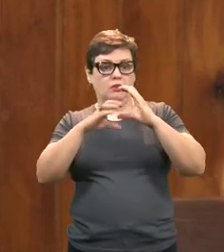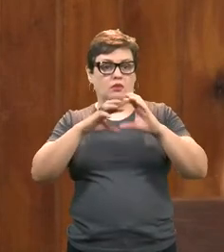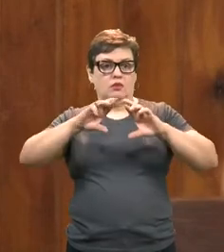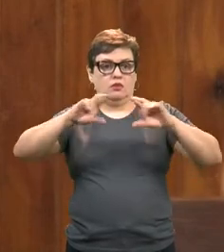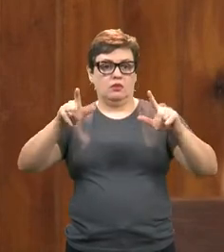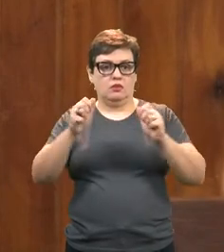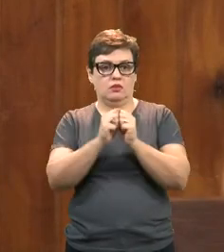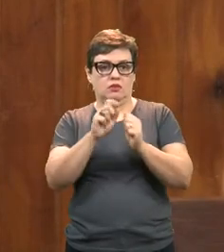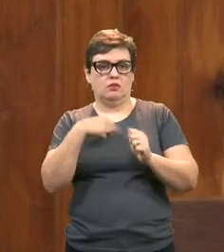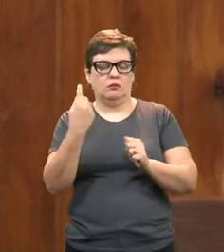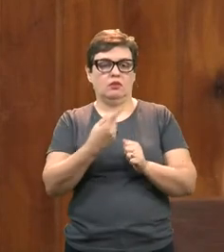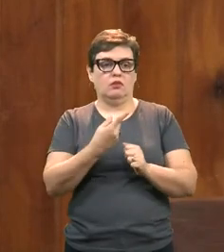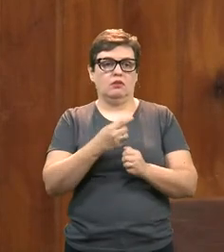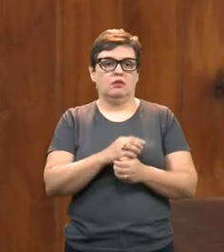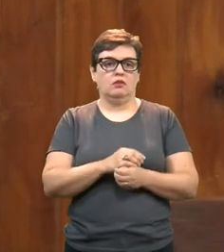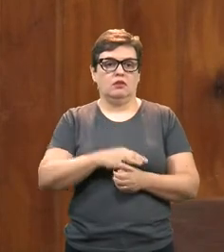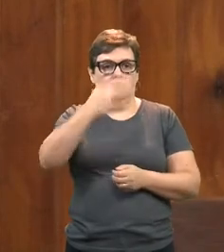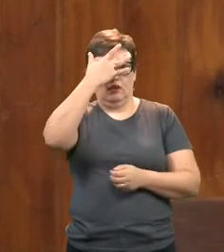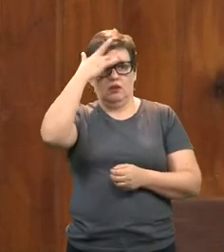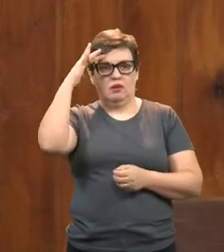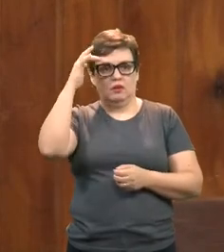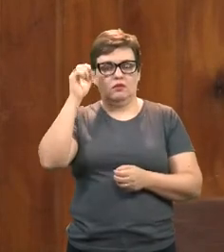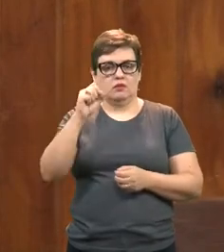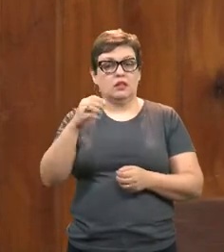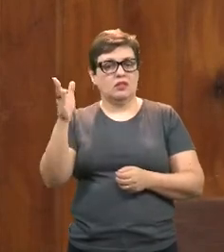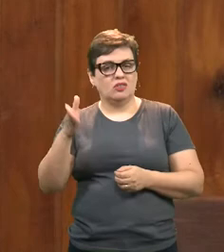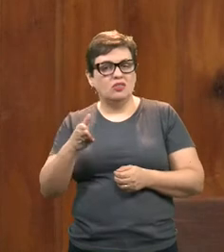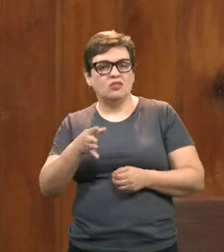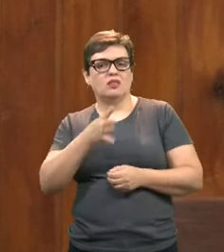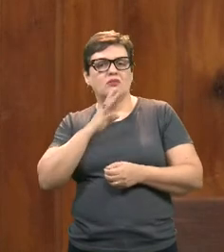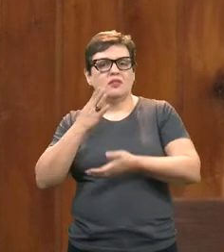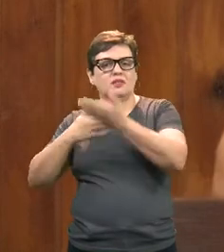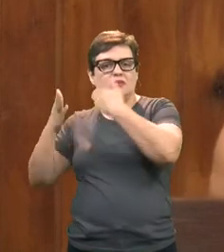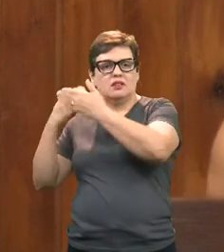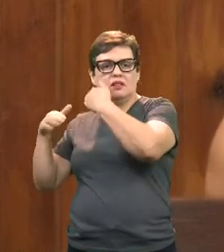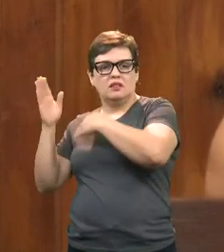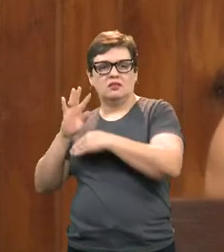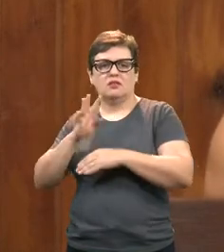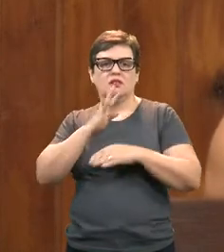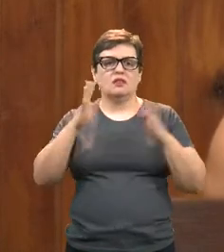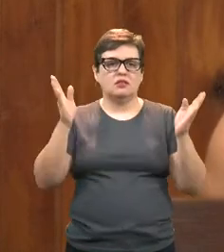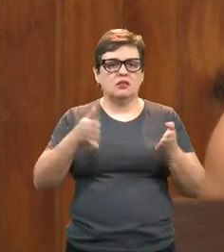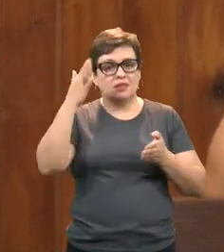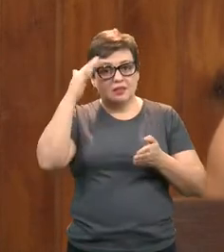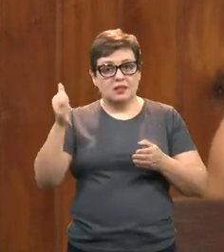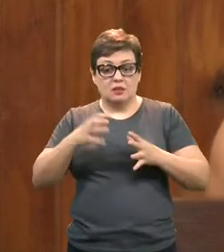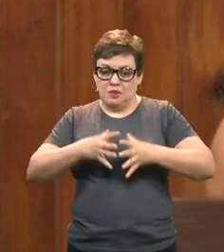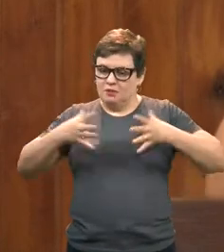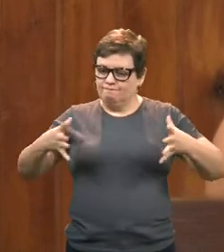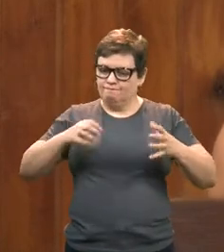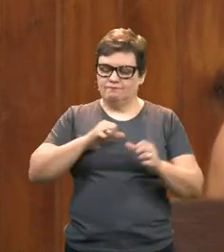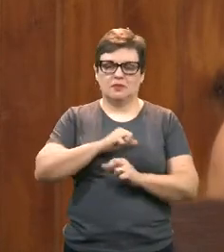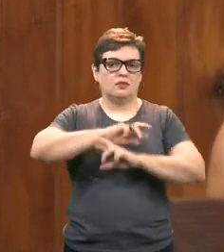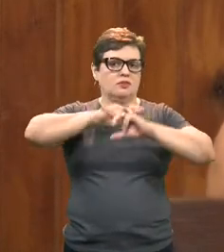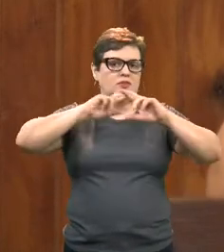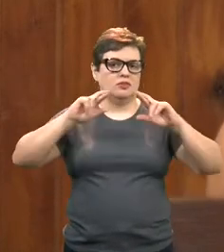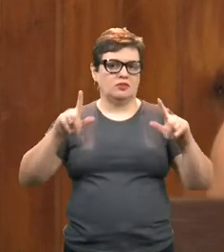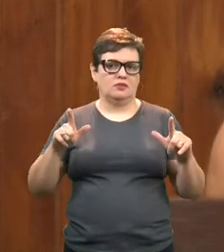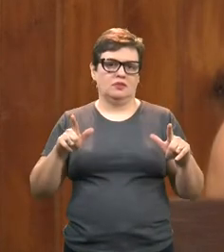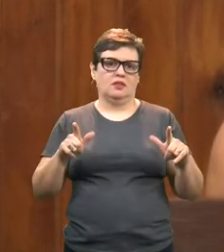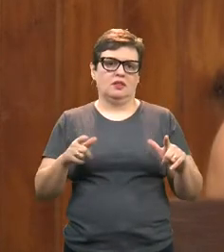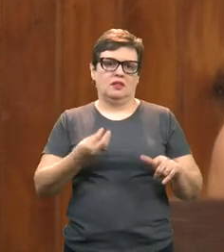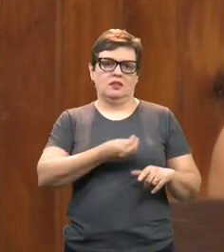com a gente. As pessoas que já o conheceram, as pessoas que conhecem agora, sabem a grande diferença que está sendo na vida